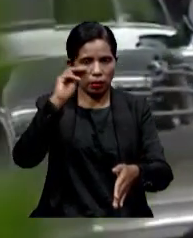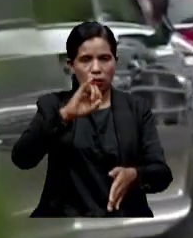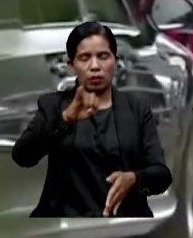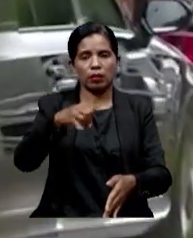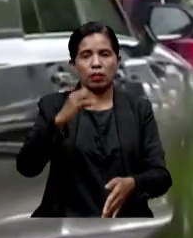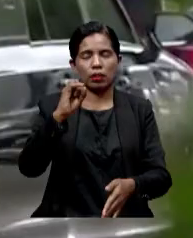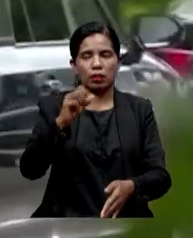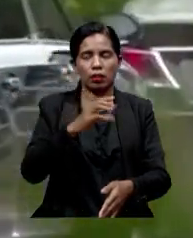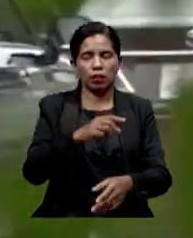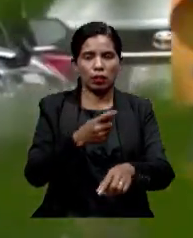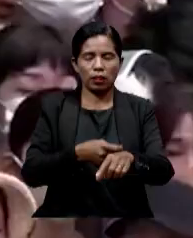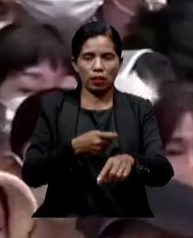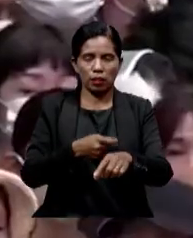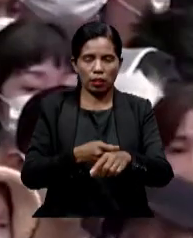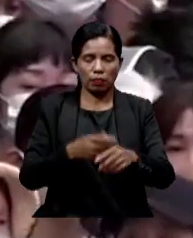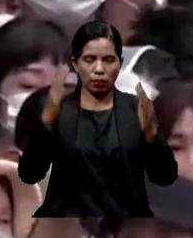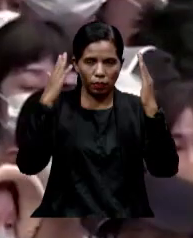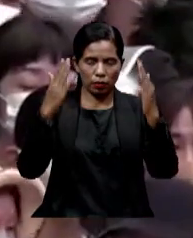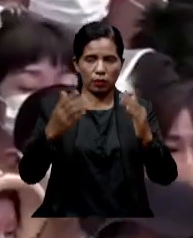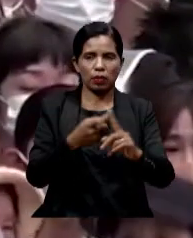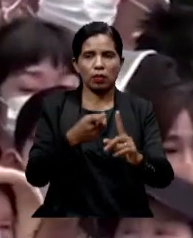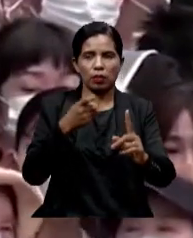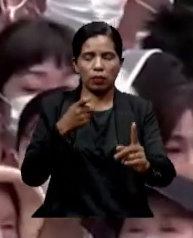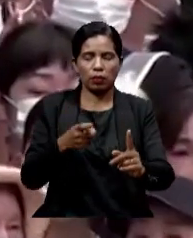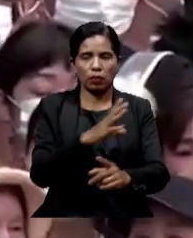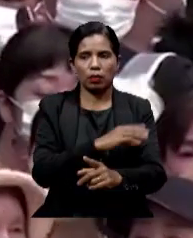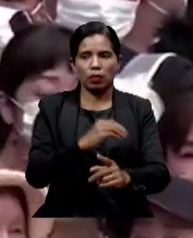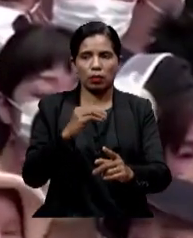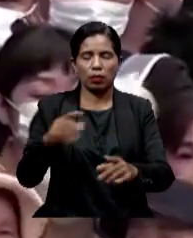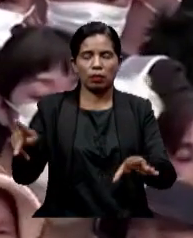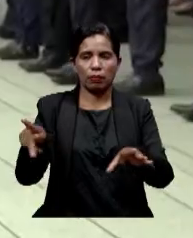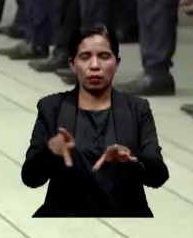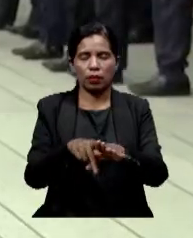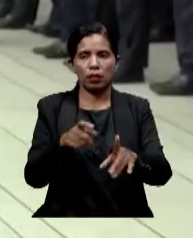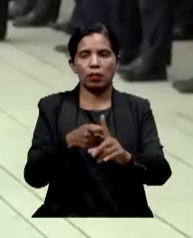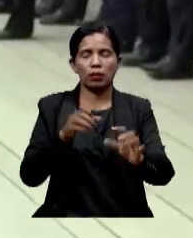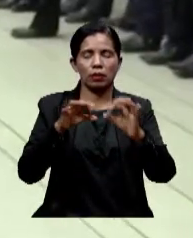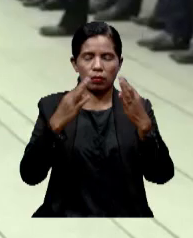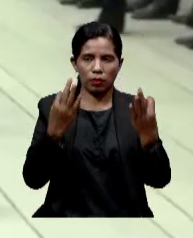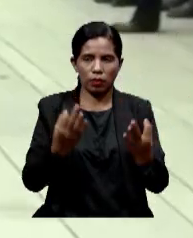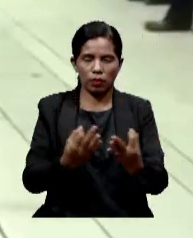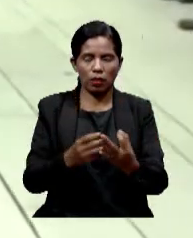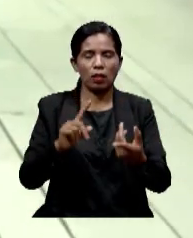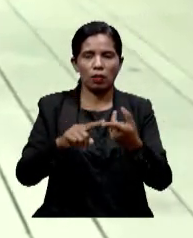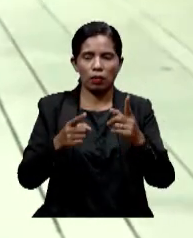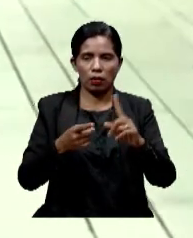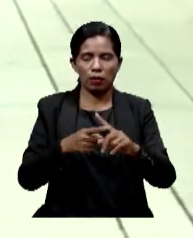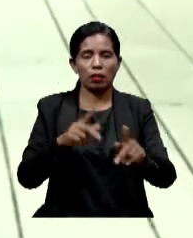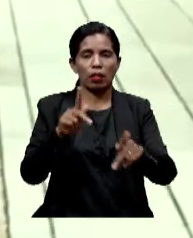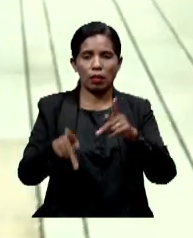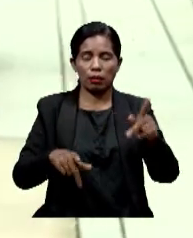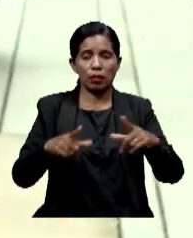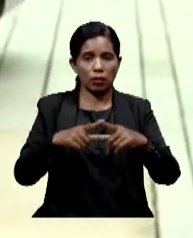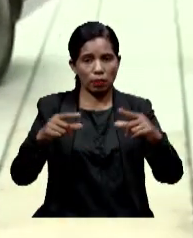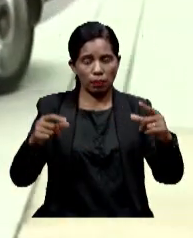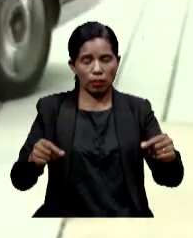e a templo budista e a Tóquio li husi culto interno nebe participa husi família, colega, povo Japão,